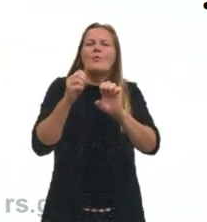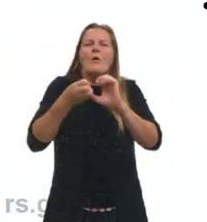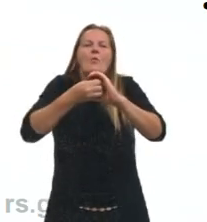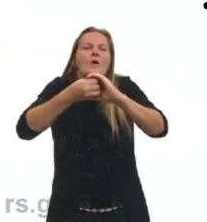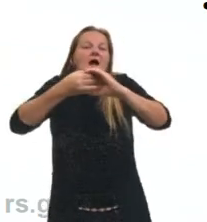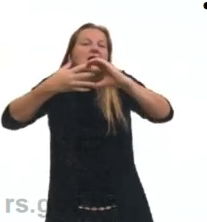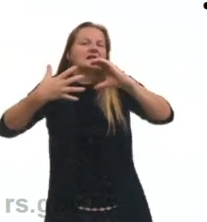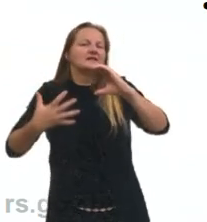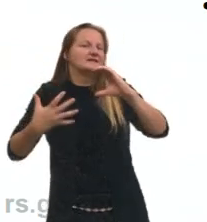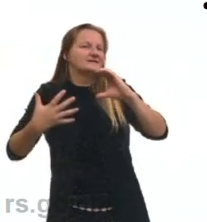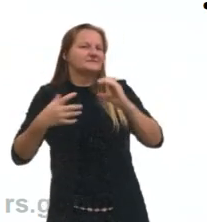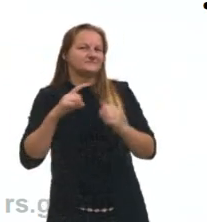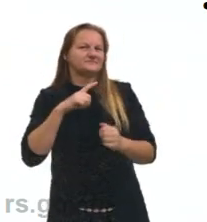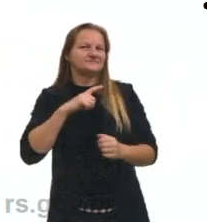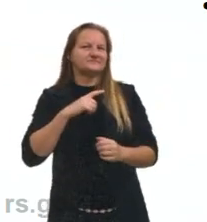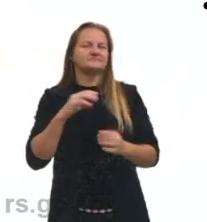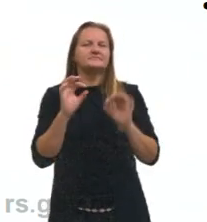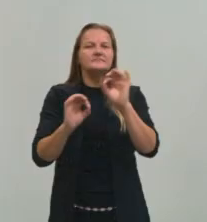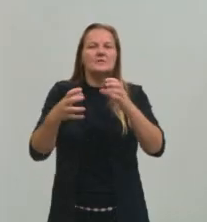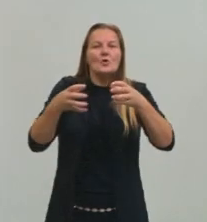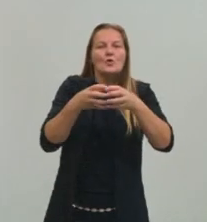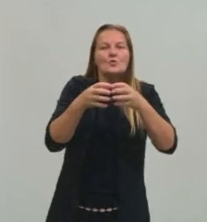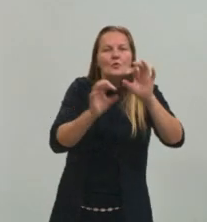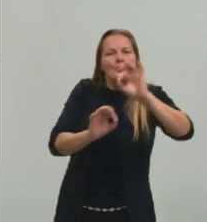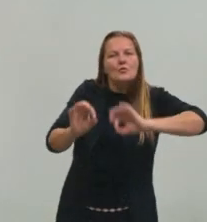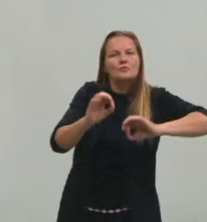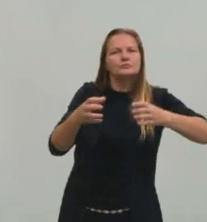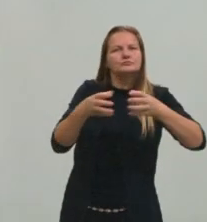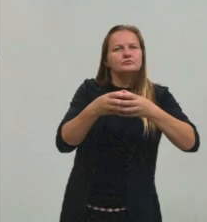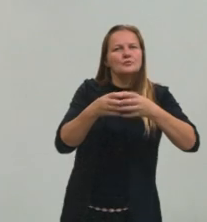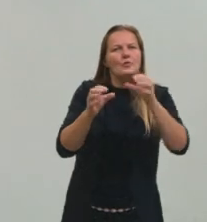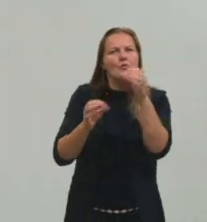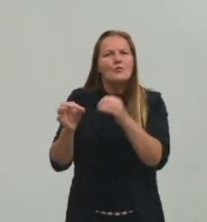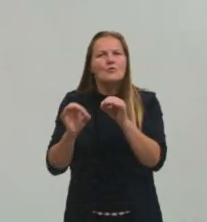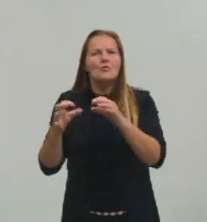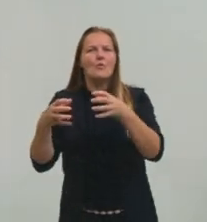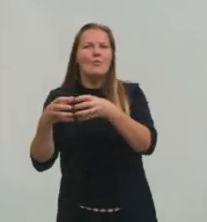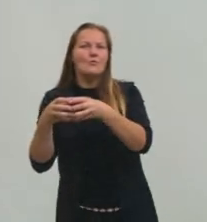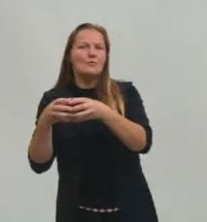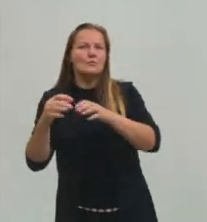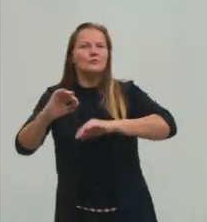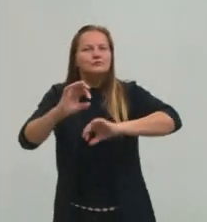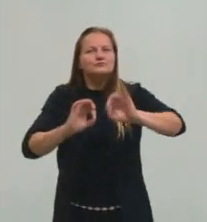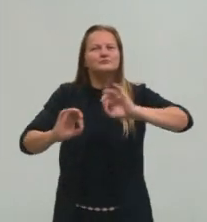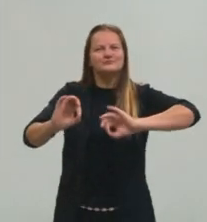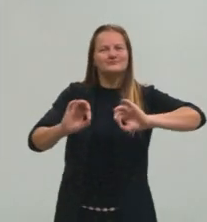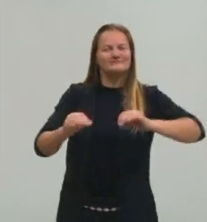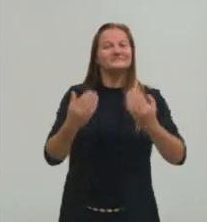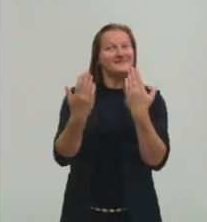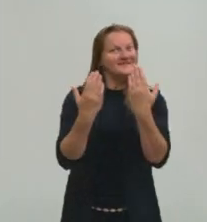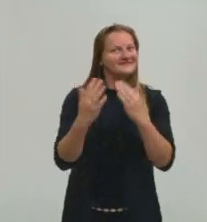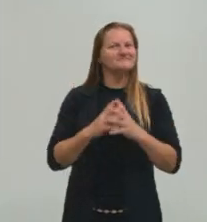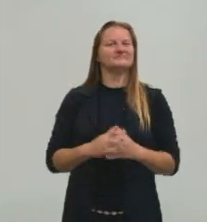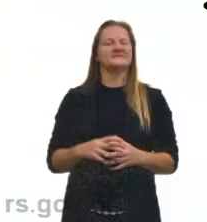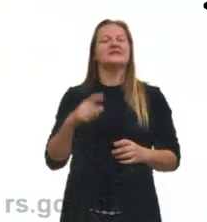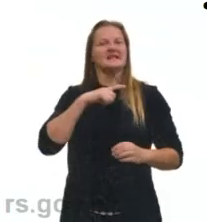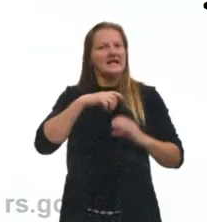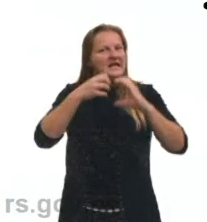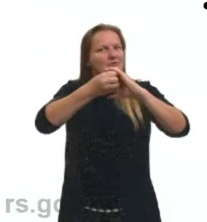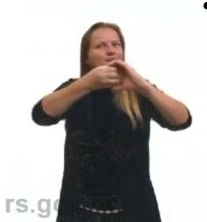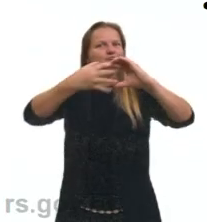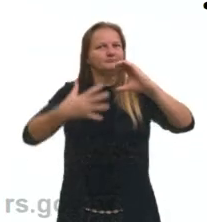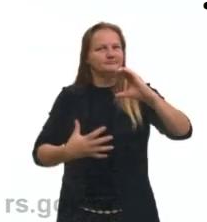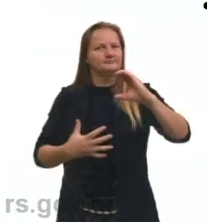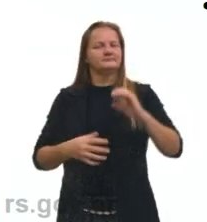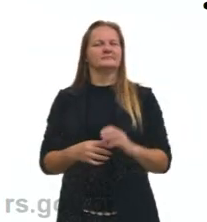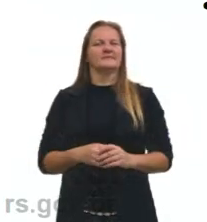suas características eles ficam agrupados conforme eles são semelhantes né então existem essas características dos elementos